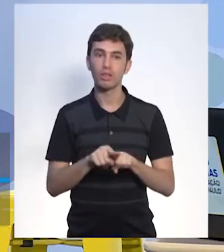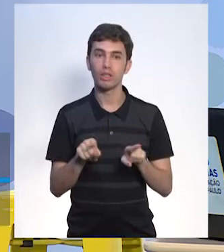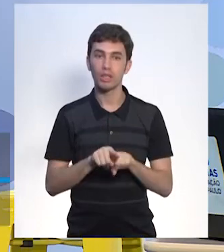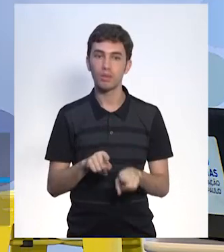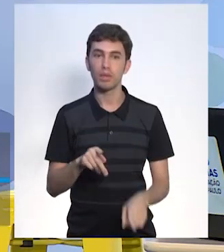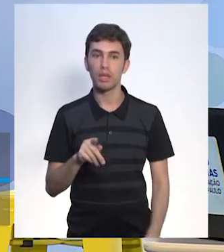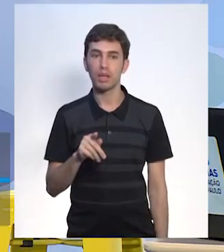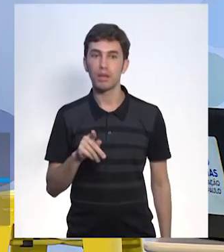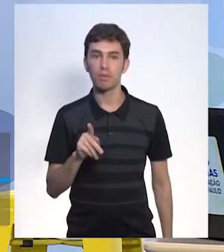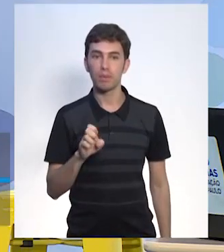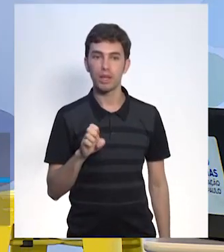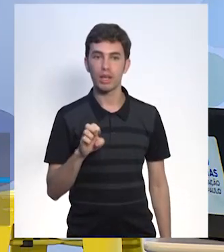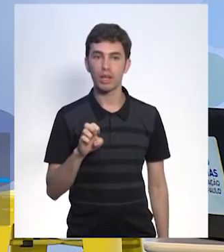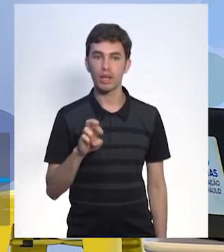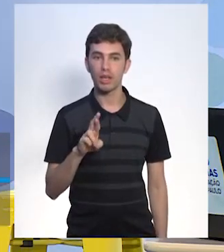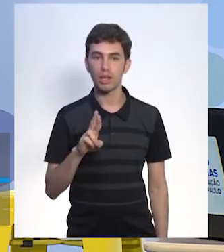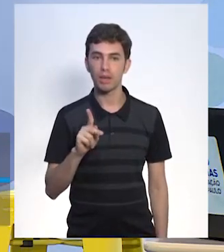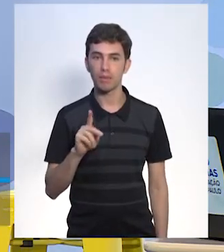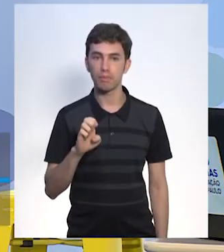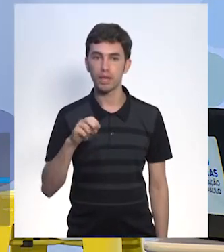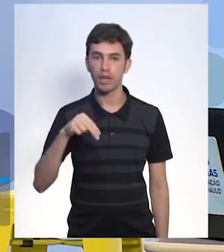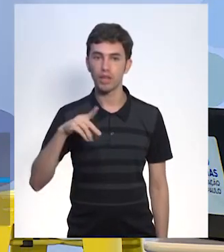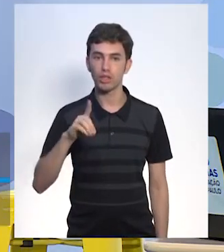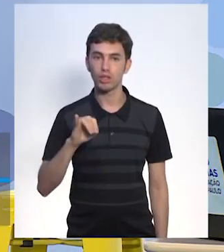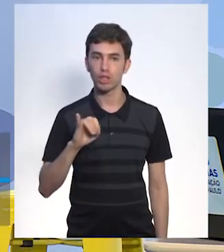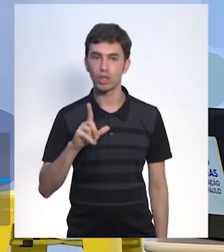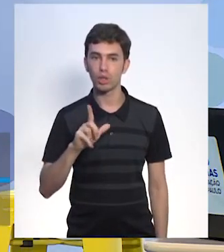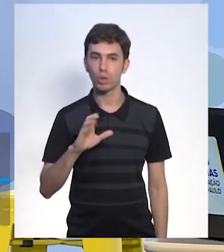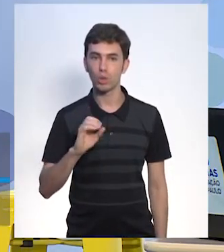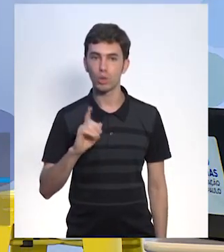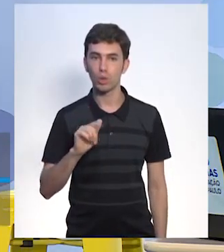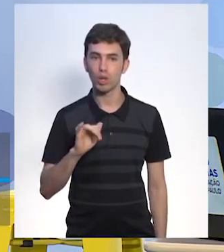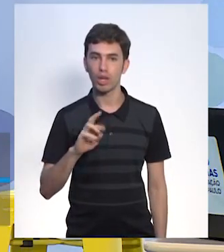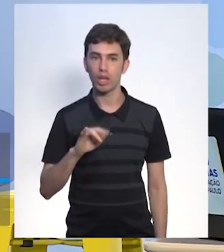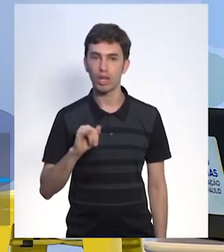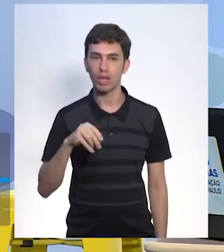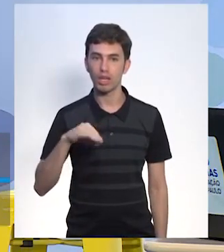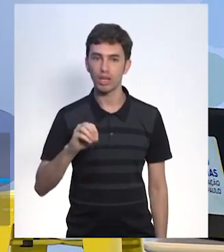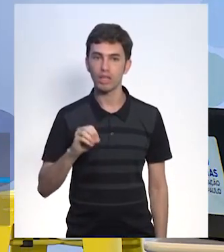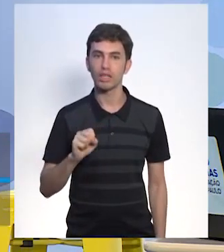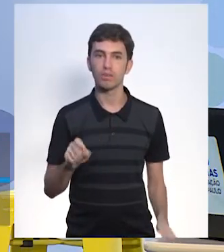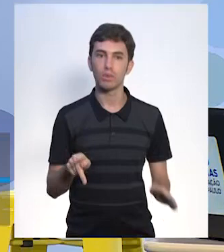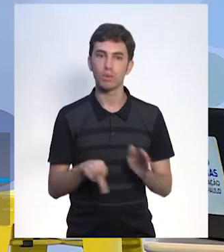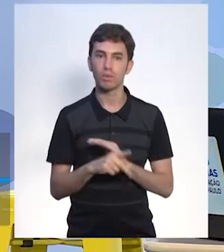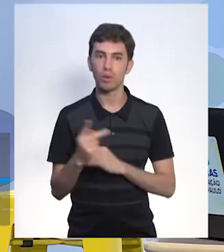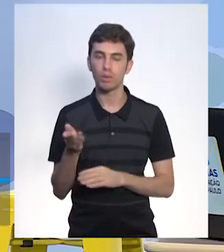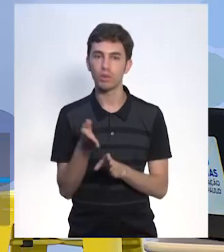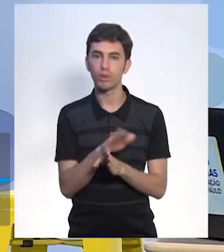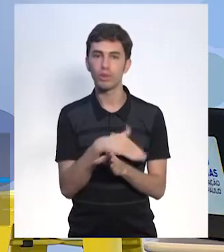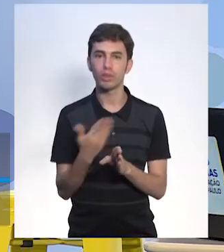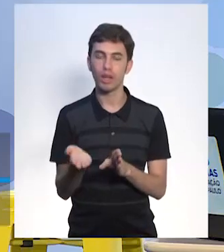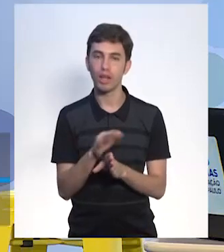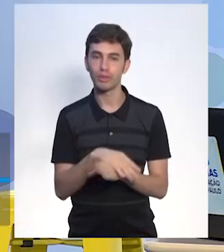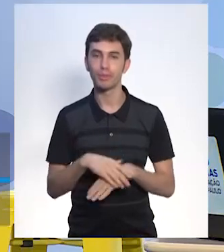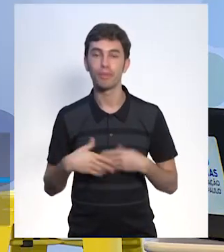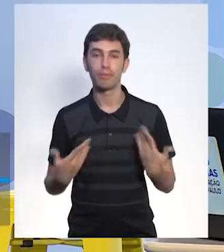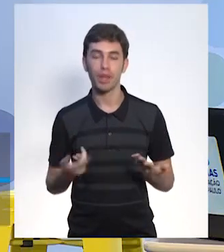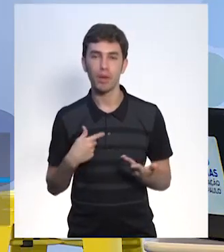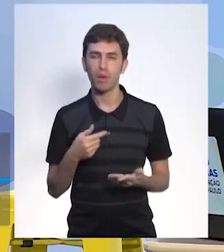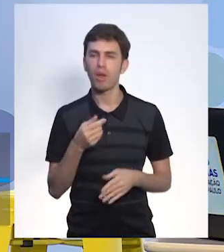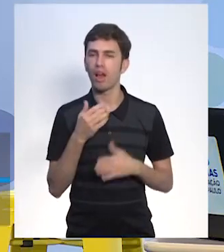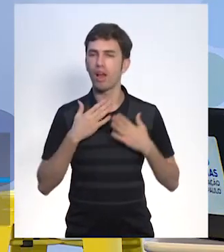aula bem leve, uma aula bem tranquila. São aqueles fundamentos aí que o pessoal do 6º ano já tem conhecimento, a gente já